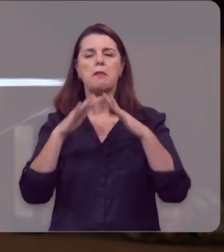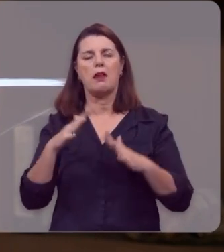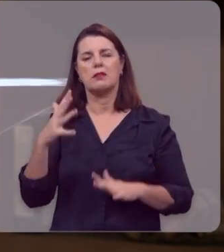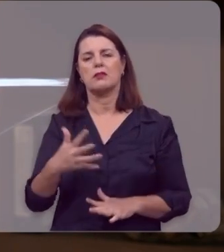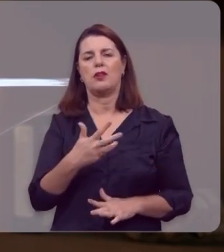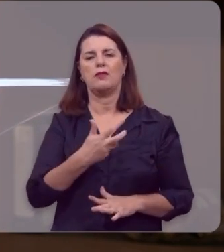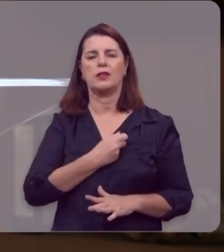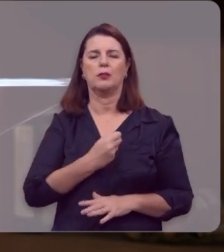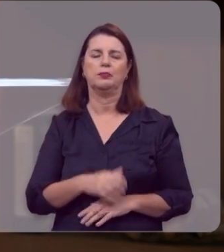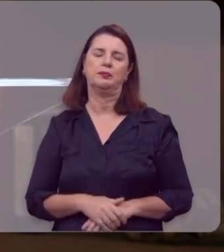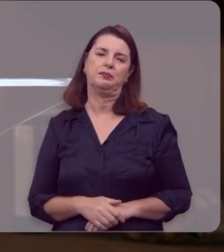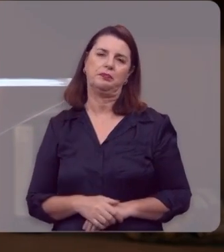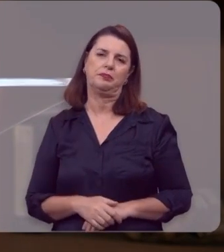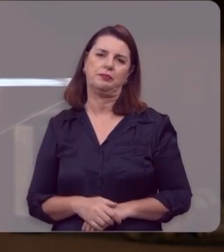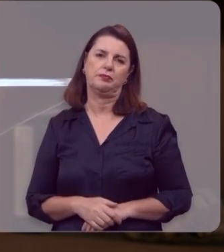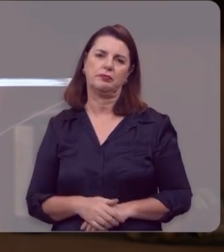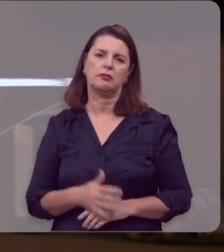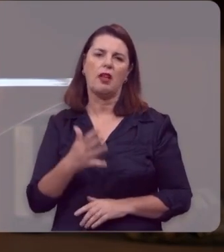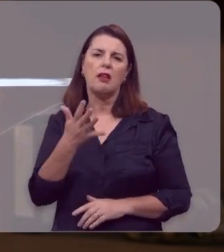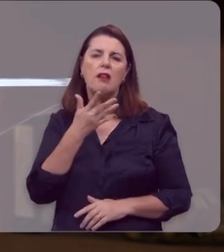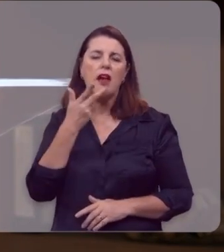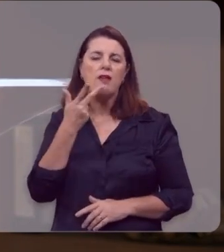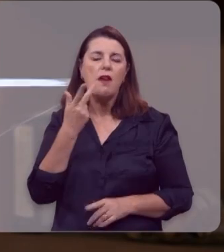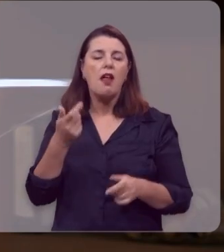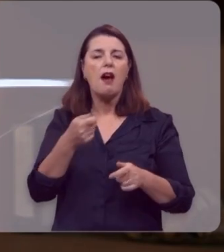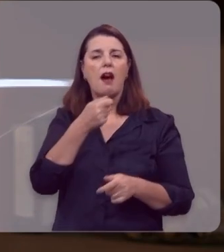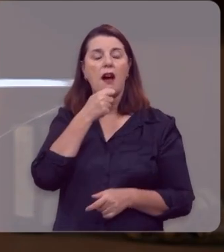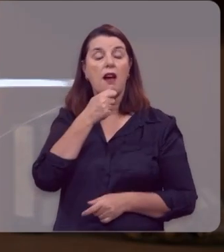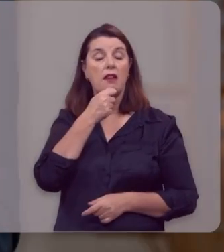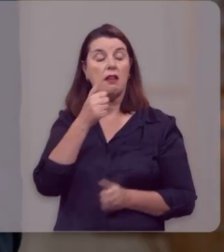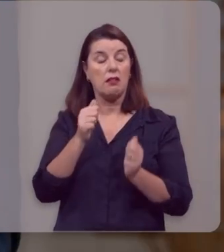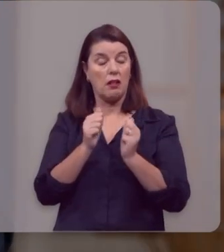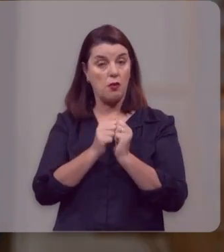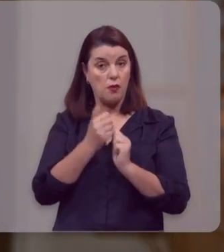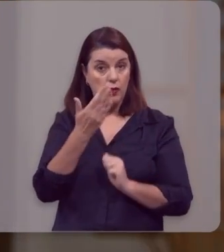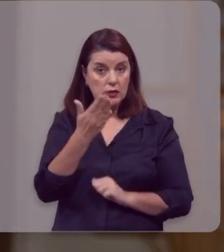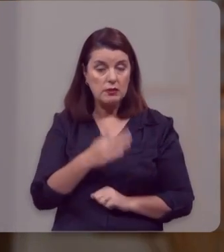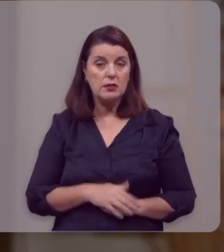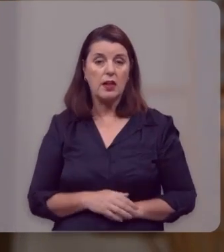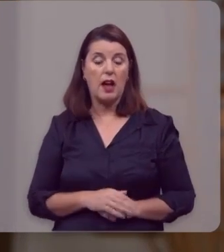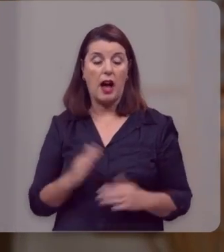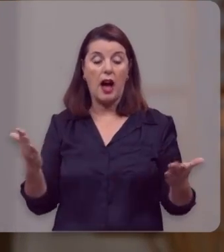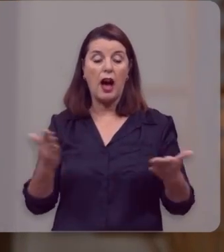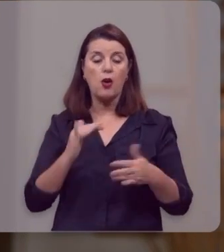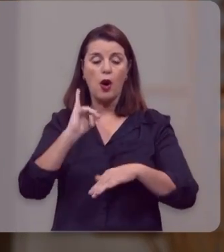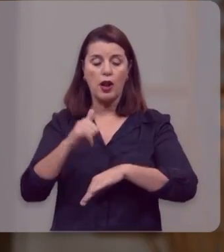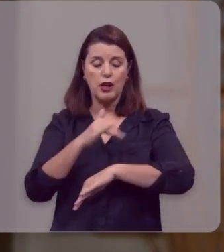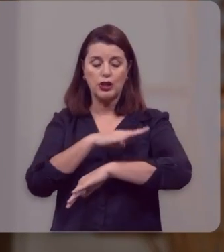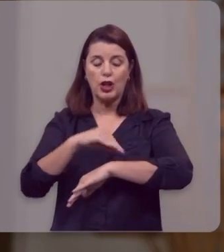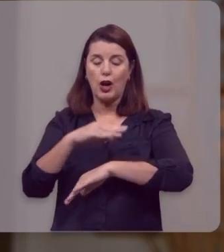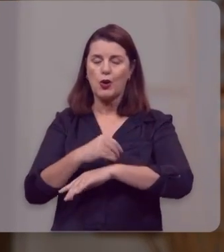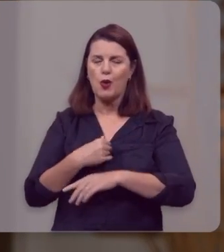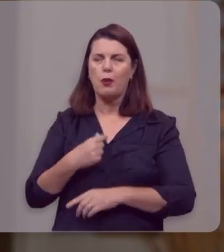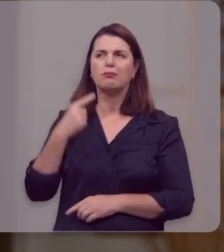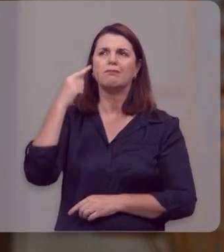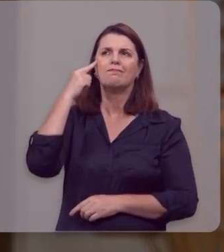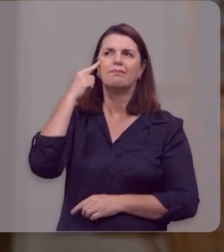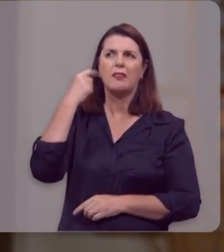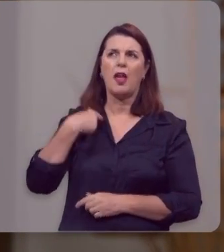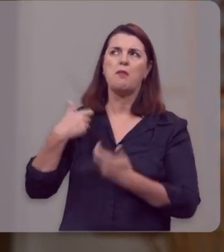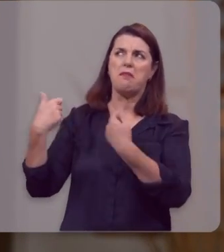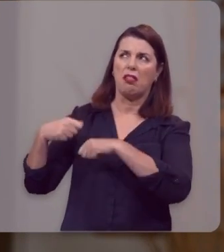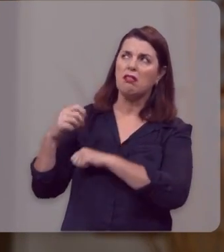da salvação. Quero destacar ainda com você que agora Jacó reconhece a sua necessidade de